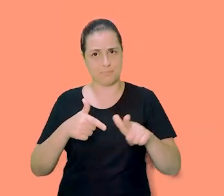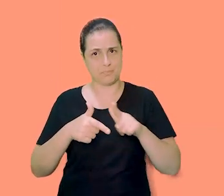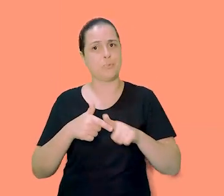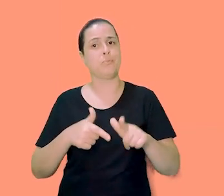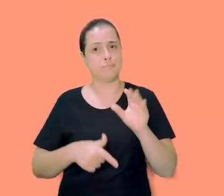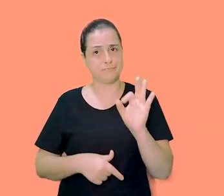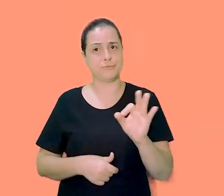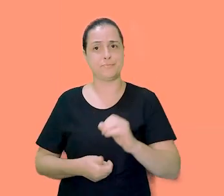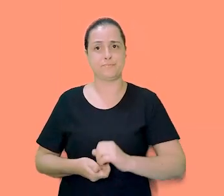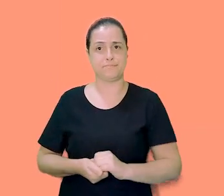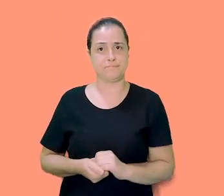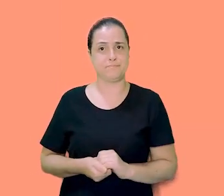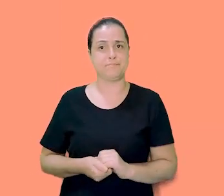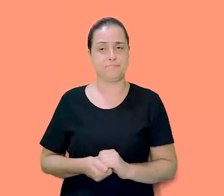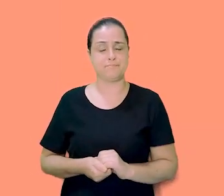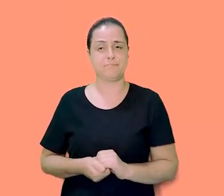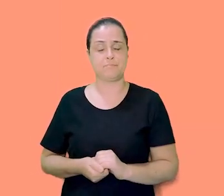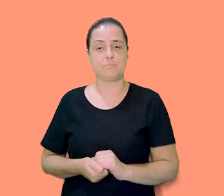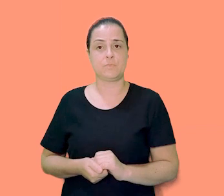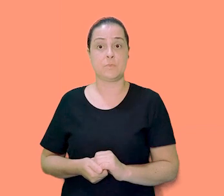questão.